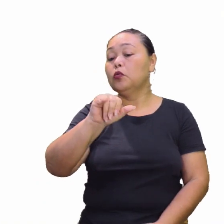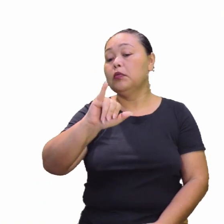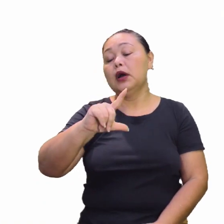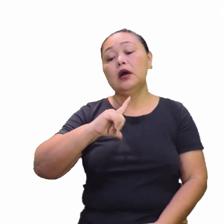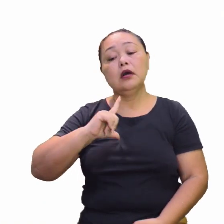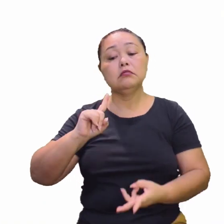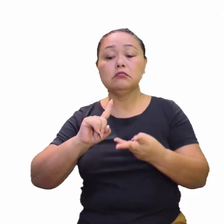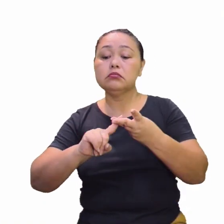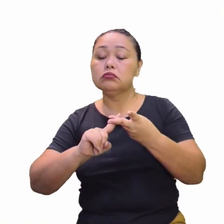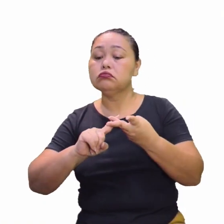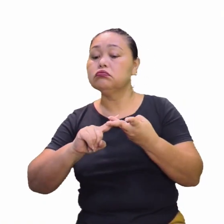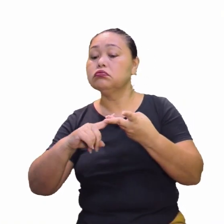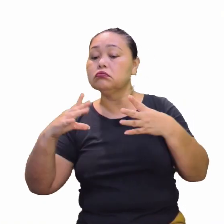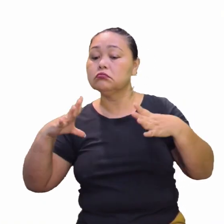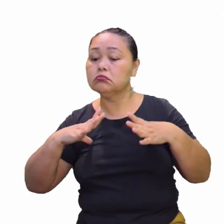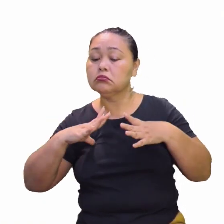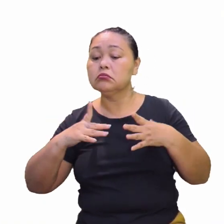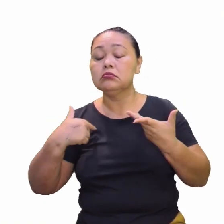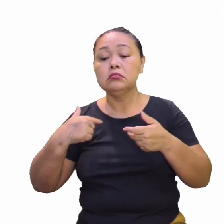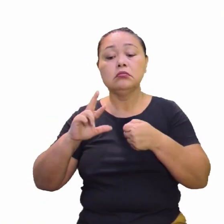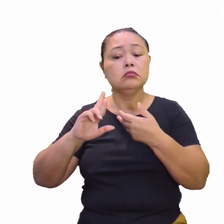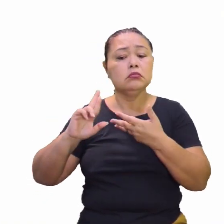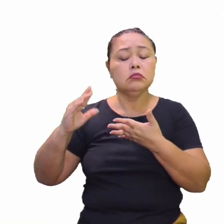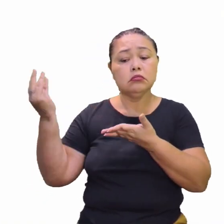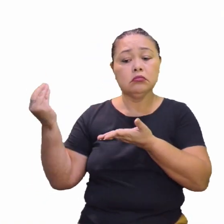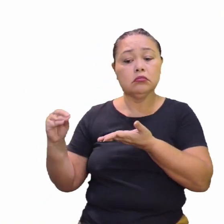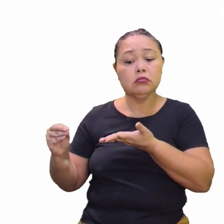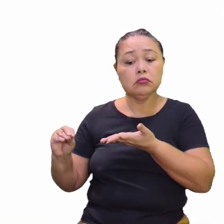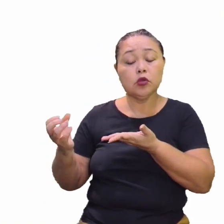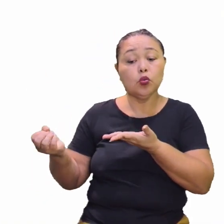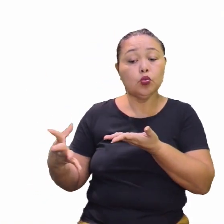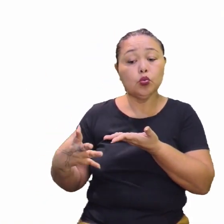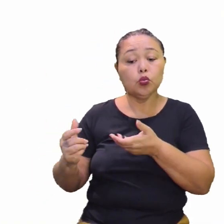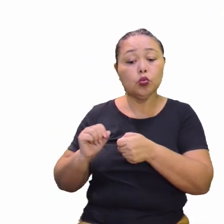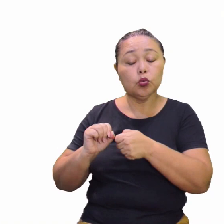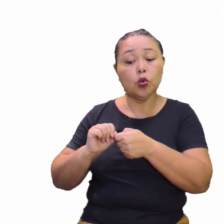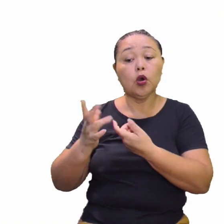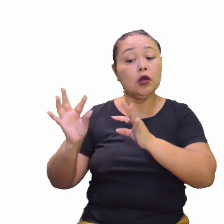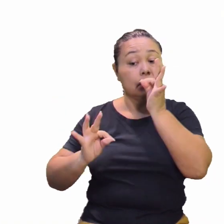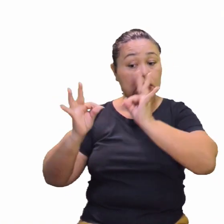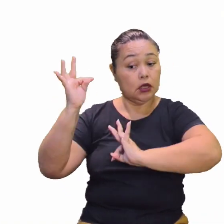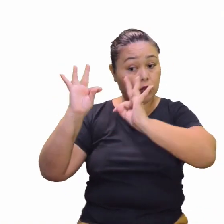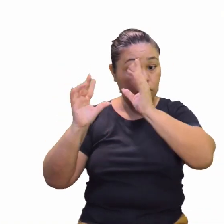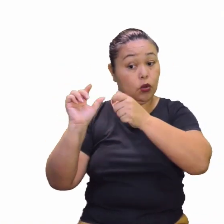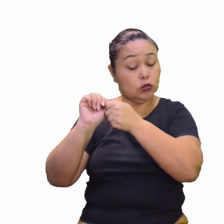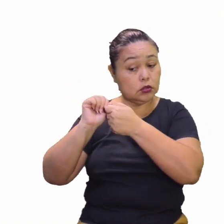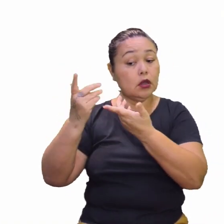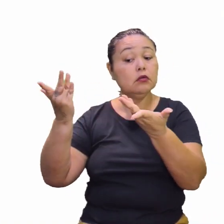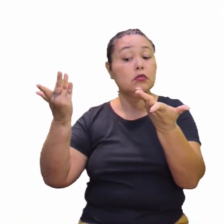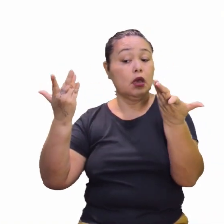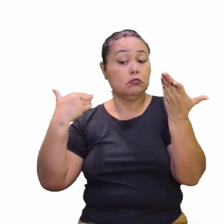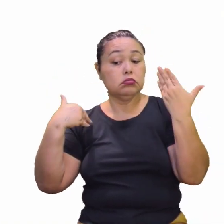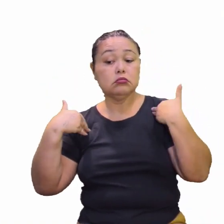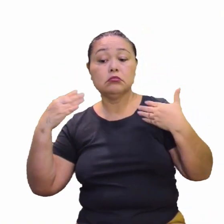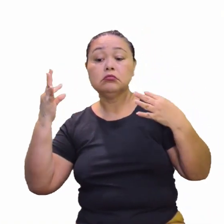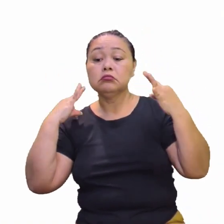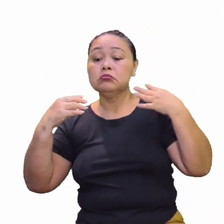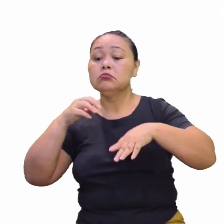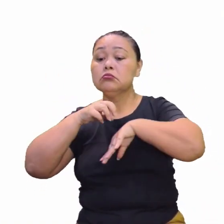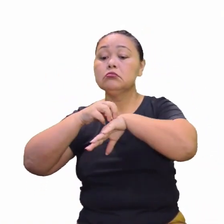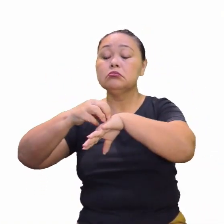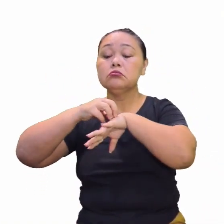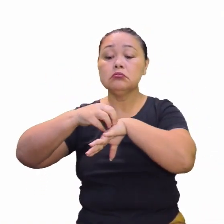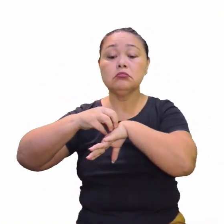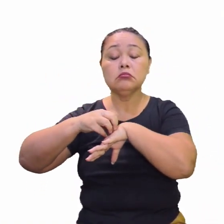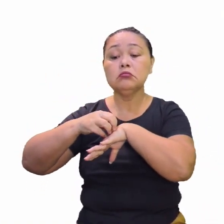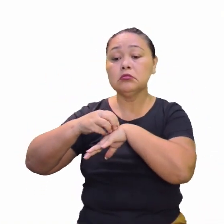Catar, né? Essas outras cidades aí. A gente poderia até colocar aqui um novo tipo de turismo tecnológico. Tecnológico. Não é isso? Muito bem.